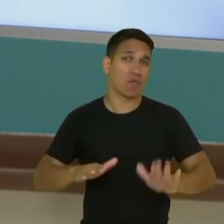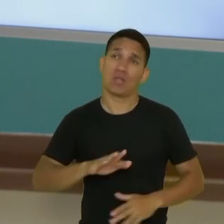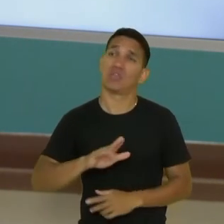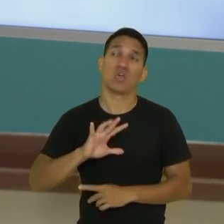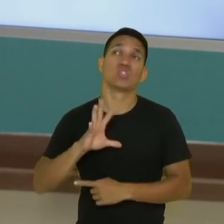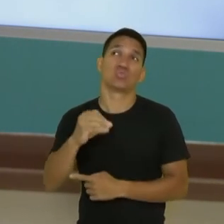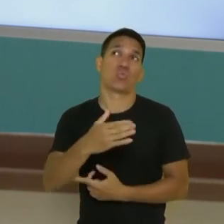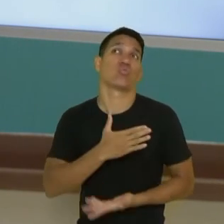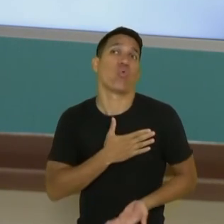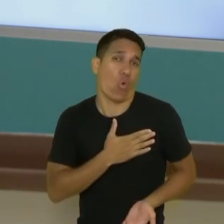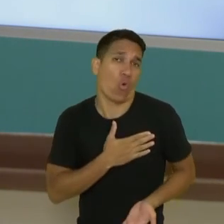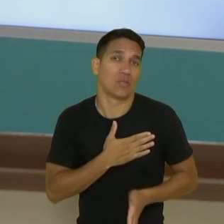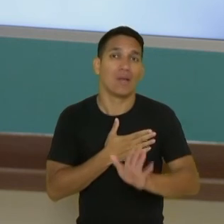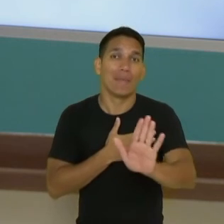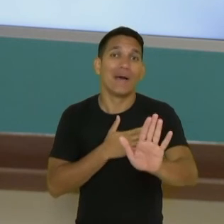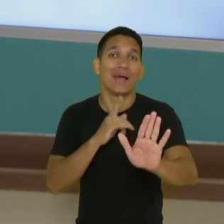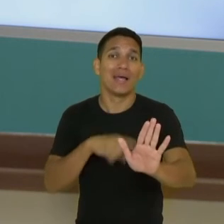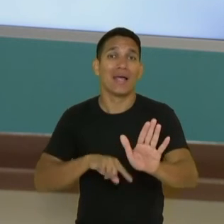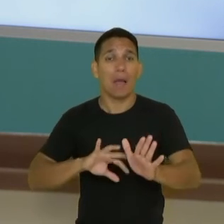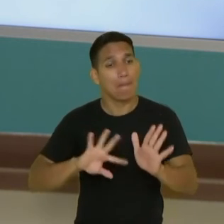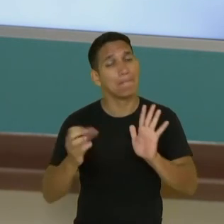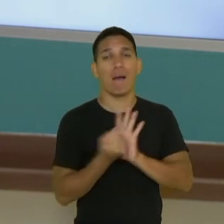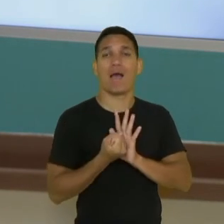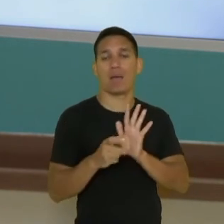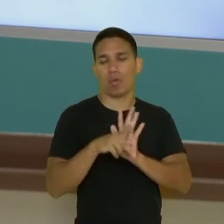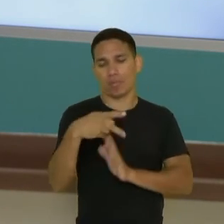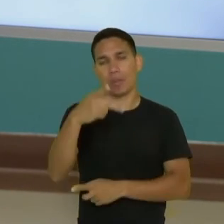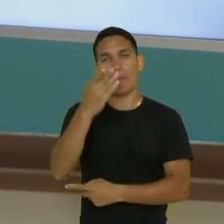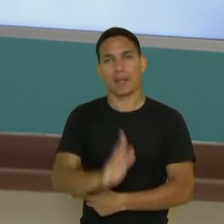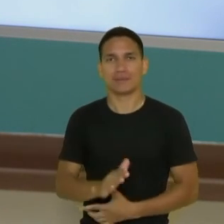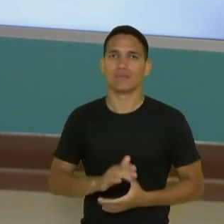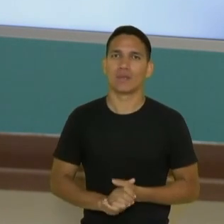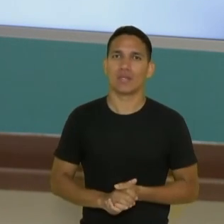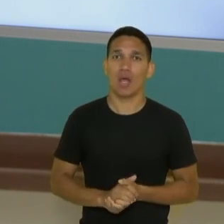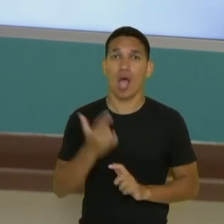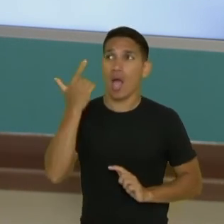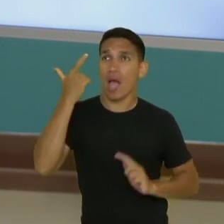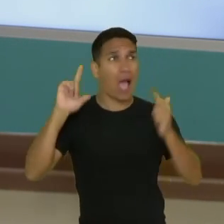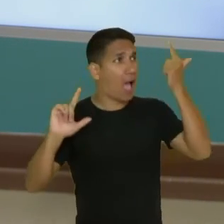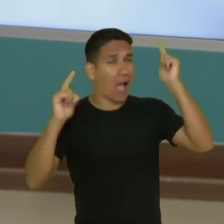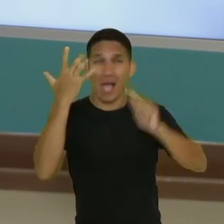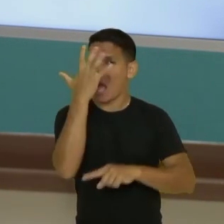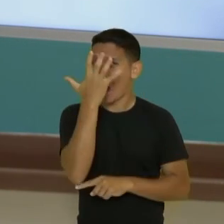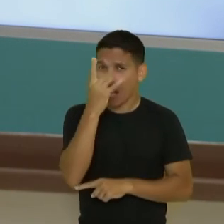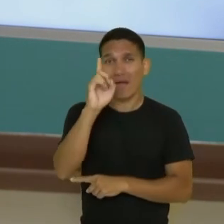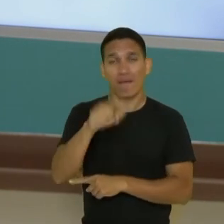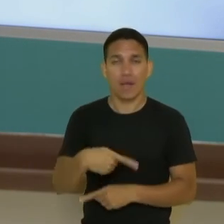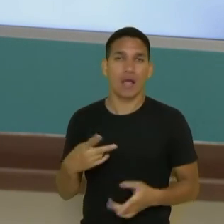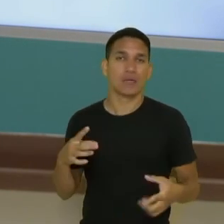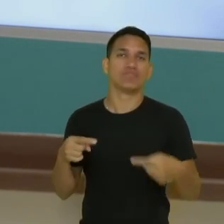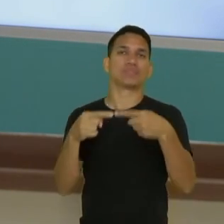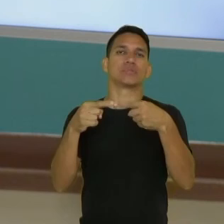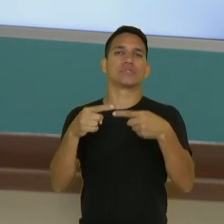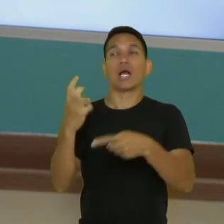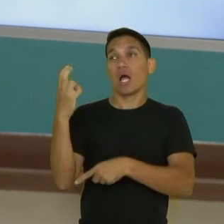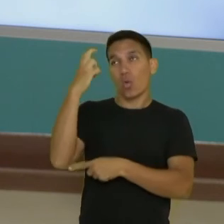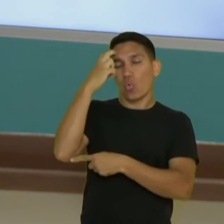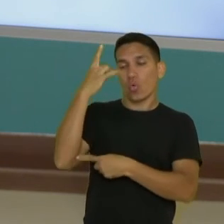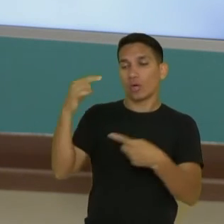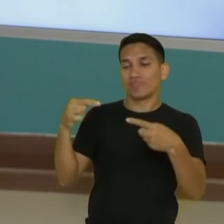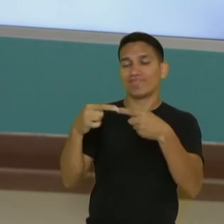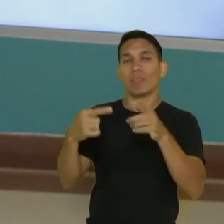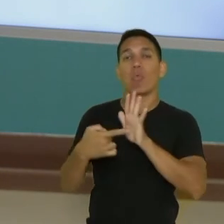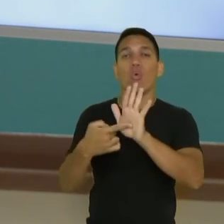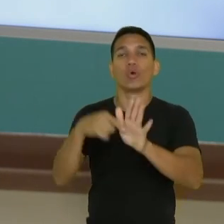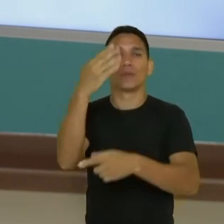gostem, mas é uma identidade nacional. O carnaval é uma identidade nacional, em termos de cultura, né?